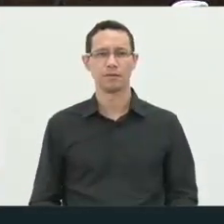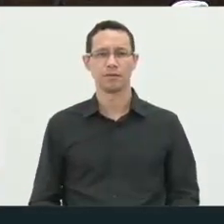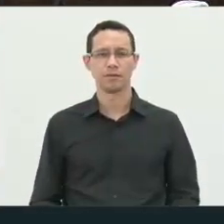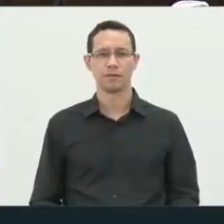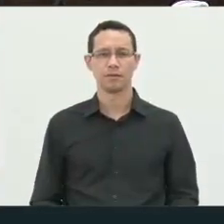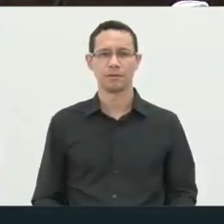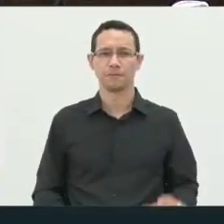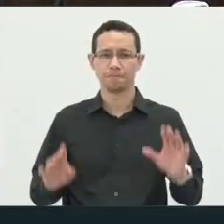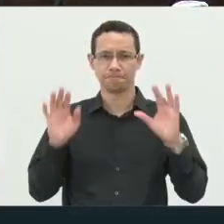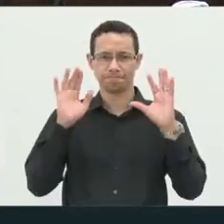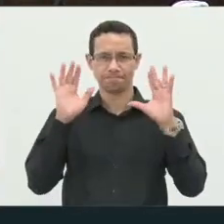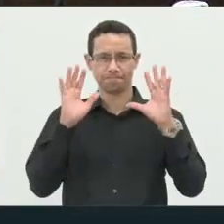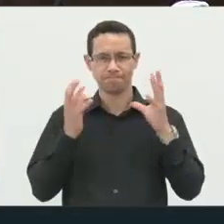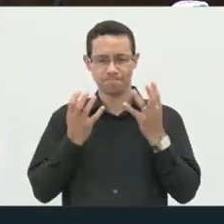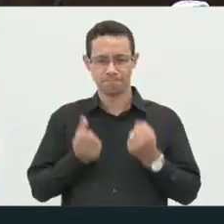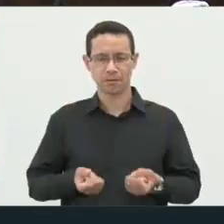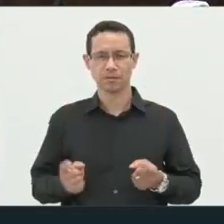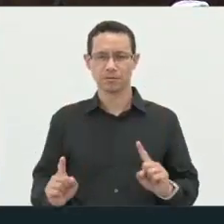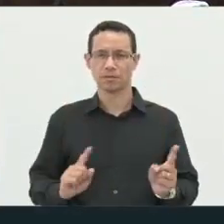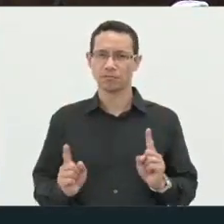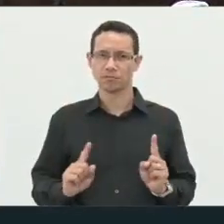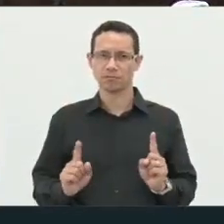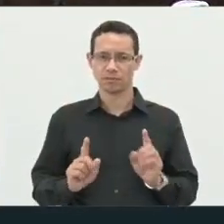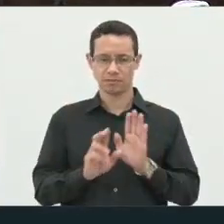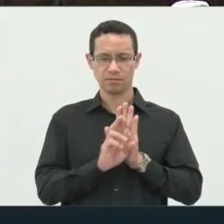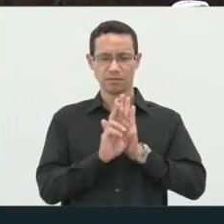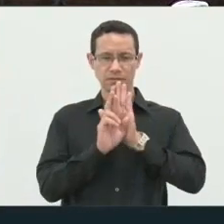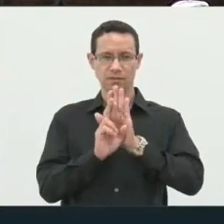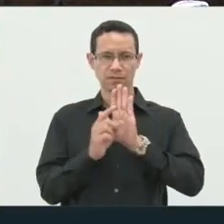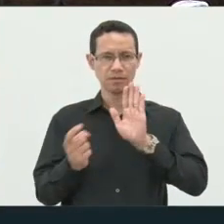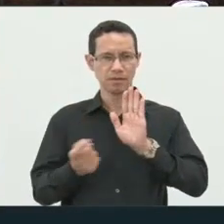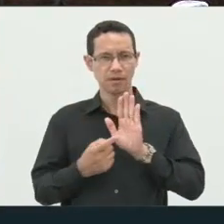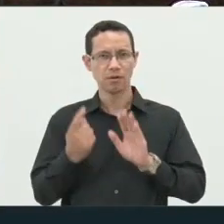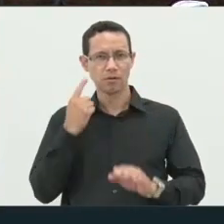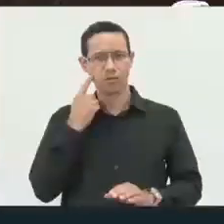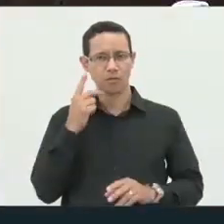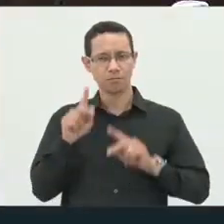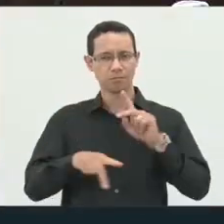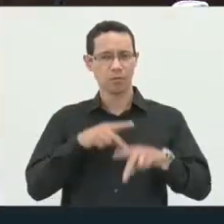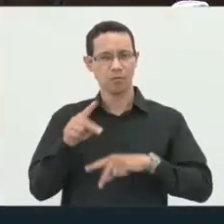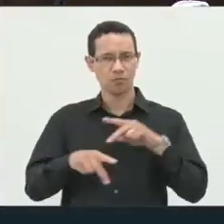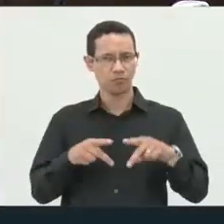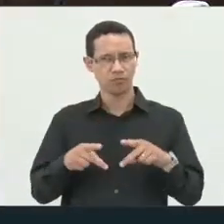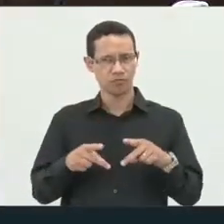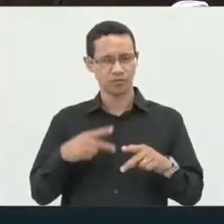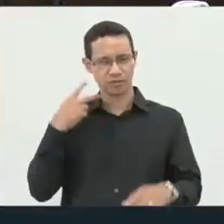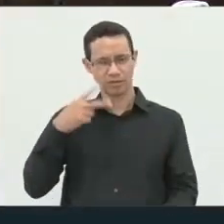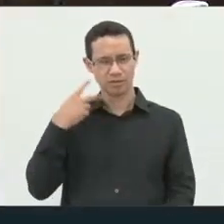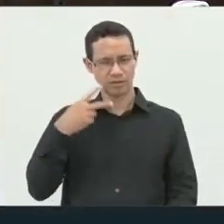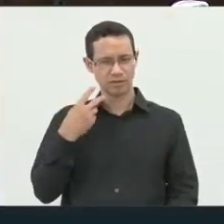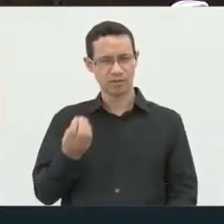é inaceitável que um representante do Povo utiliza o seu mandato para cometer tamanhas